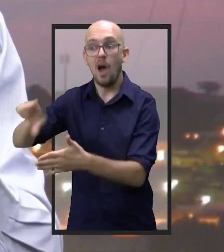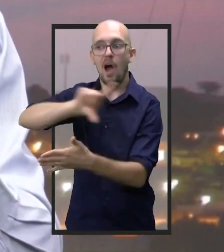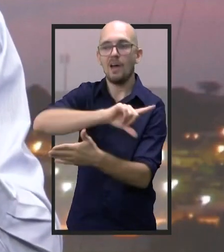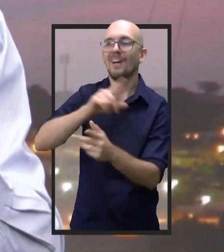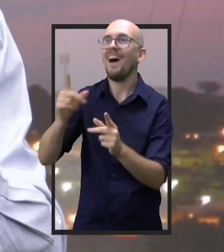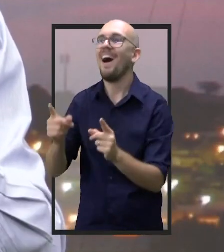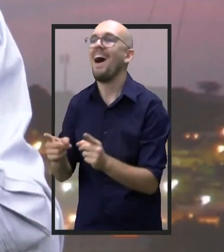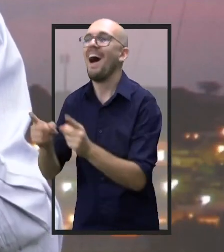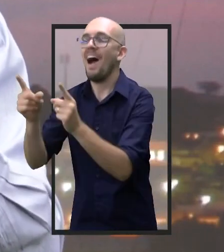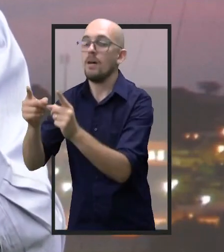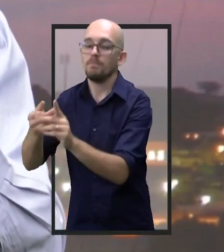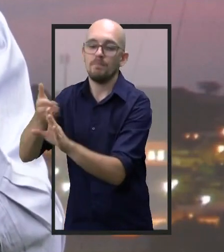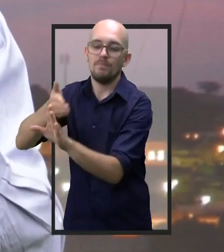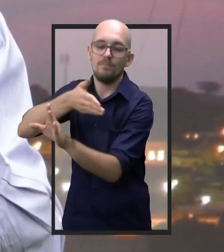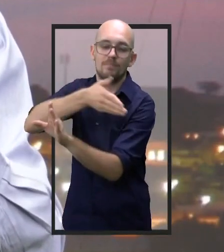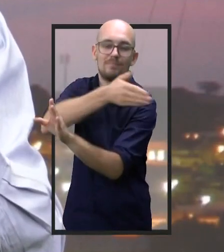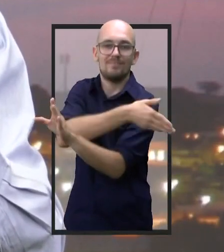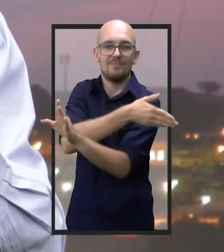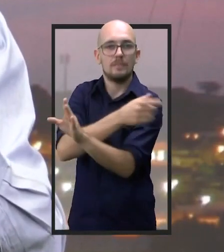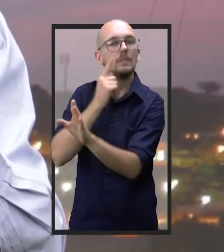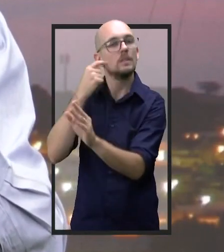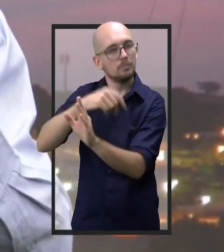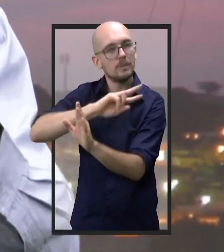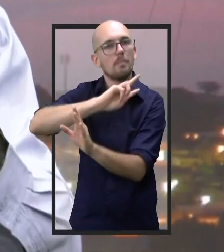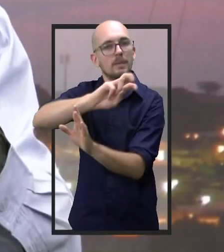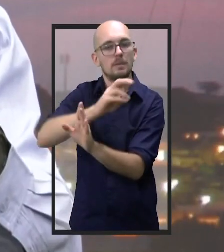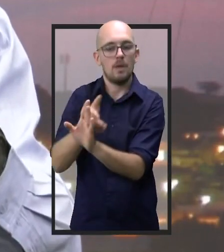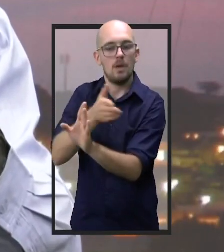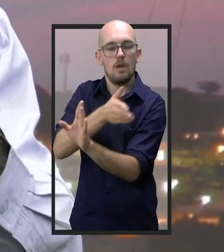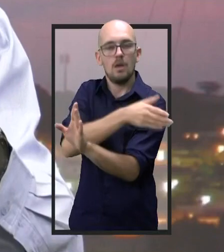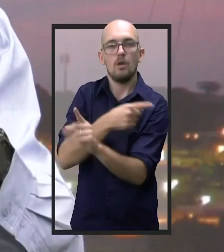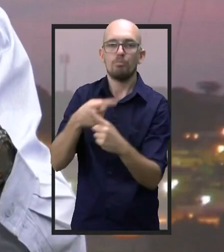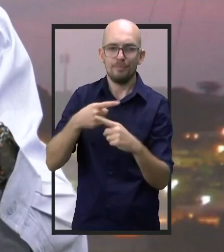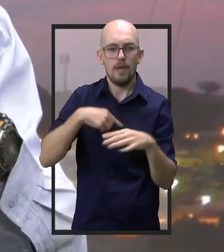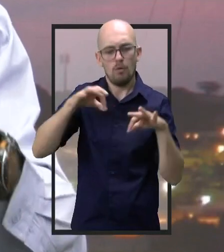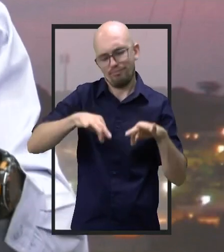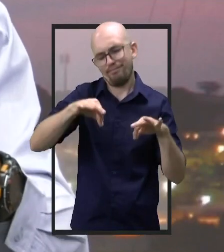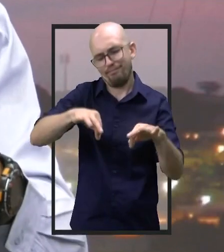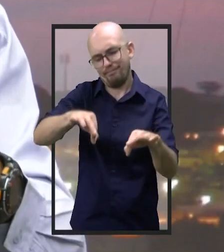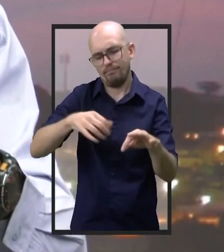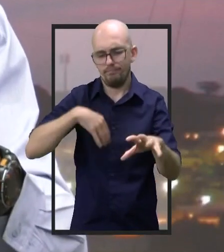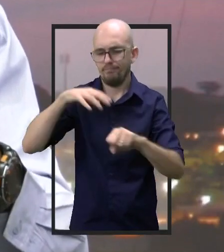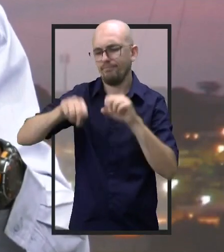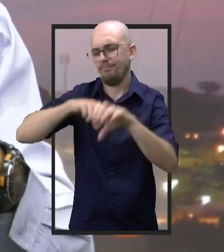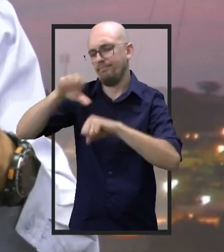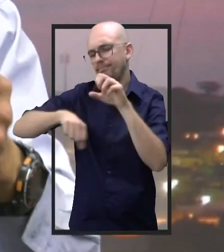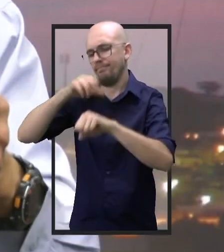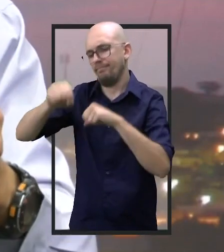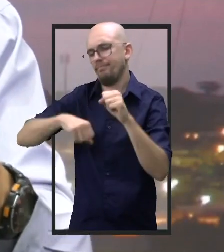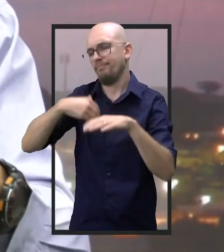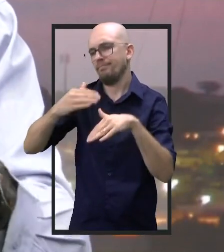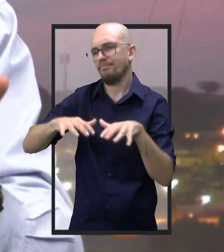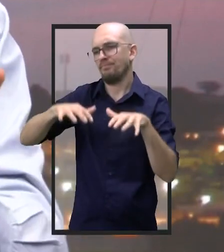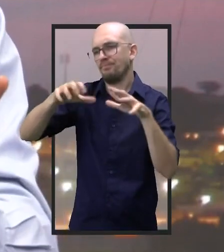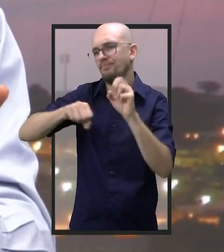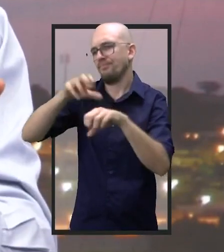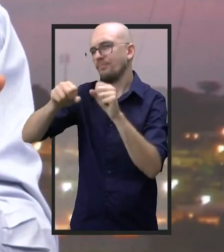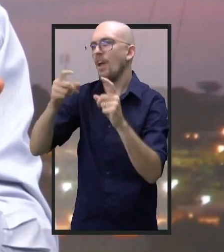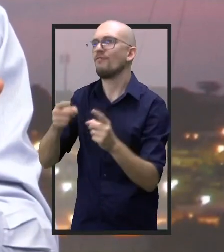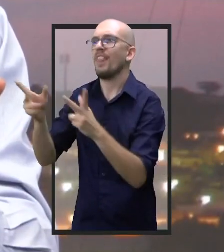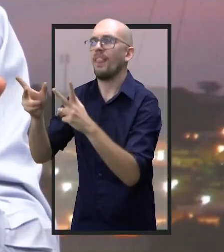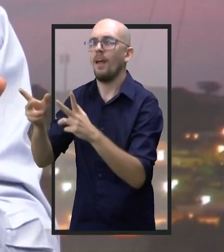ocorrer. A gente tem que ter essa percepção, não é? Produzo, colho, vou vender. Não,